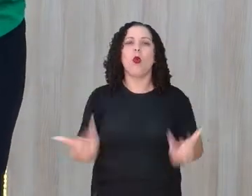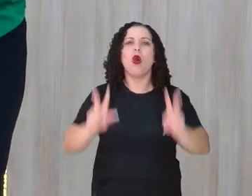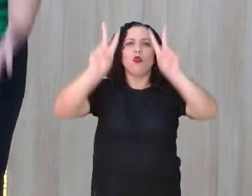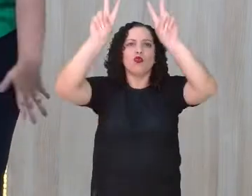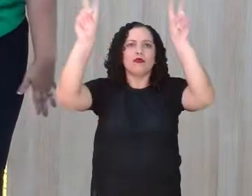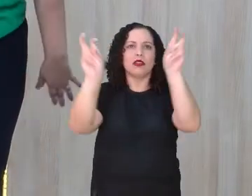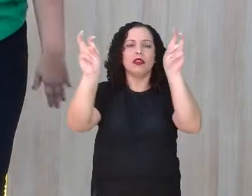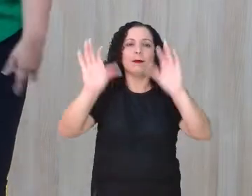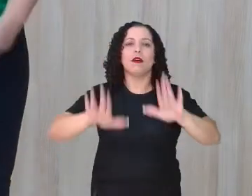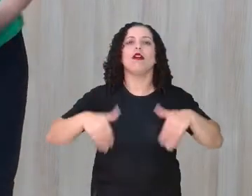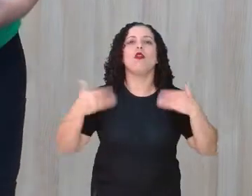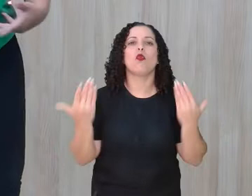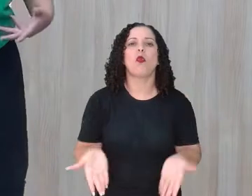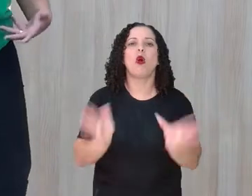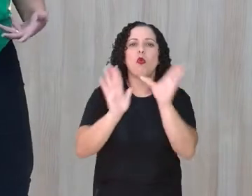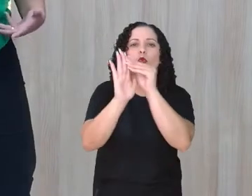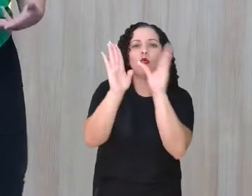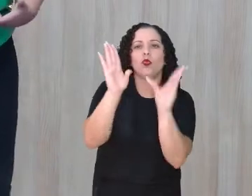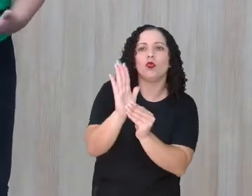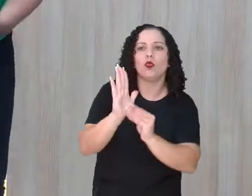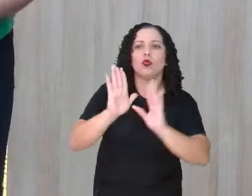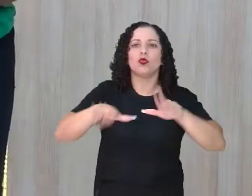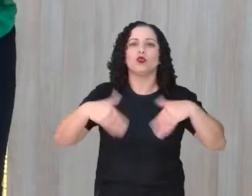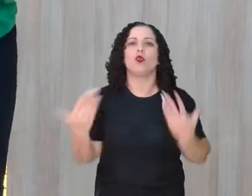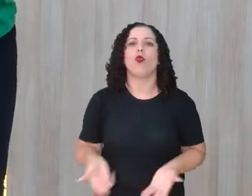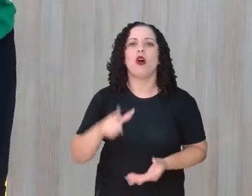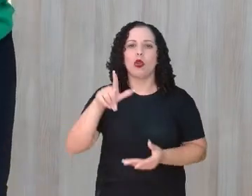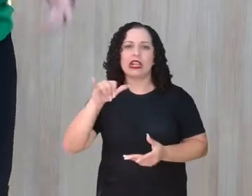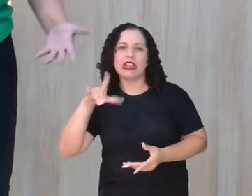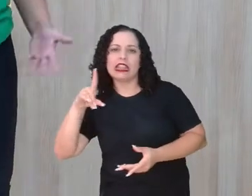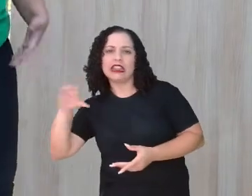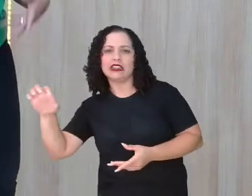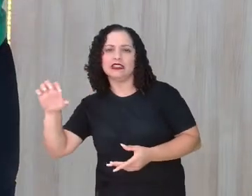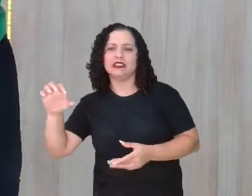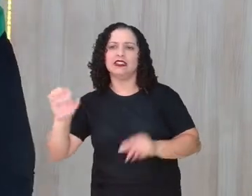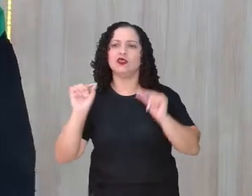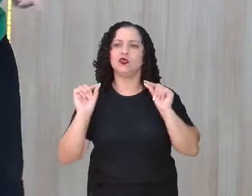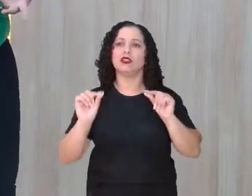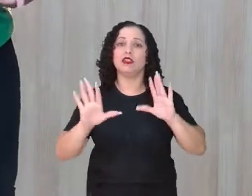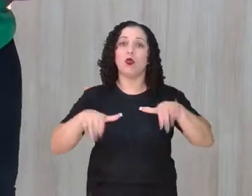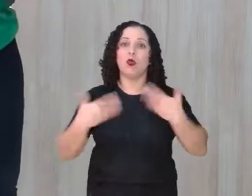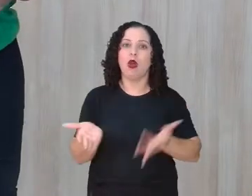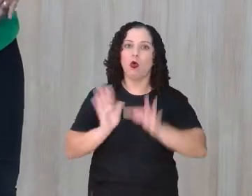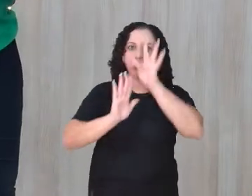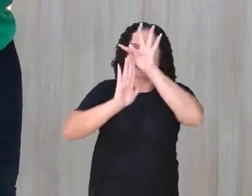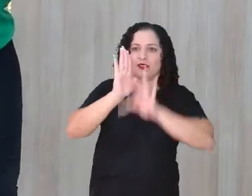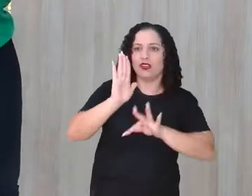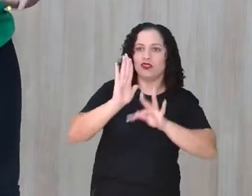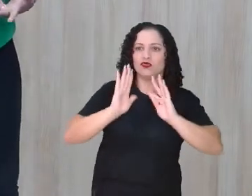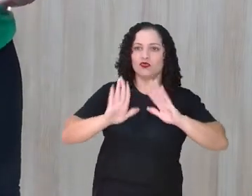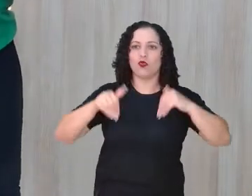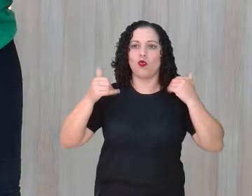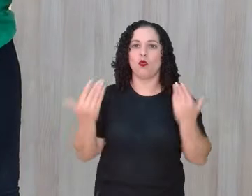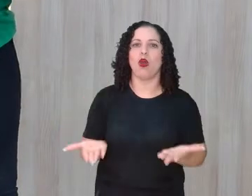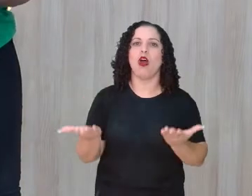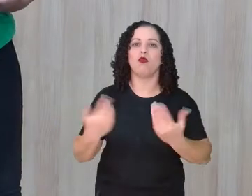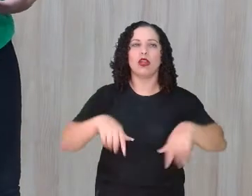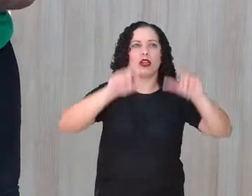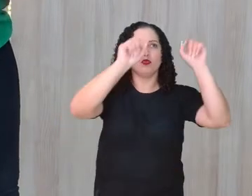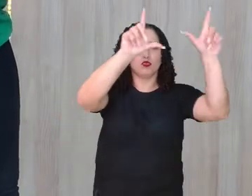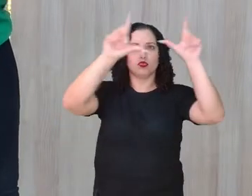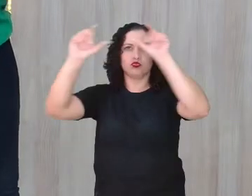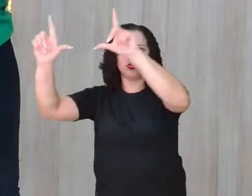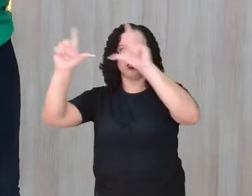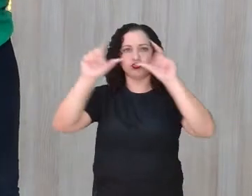é a manchete, qual é o lead, qual é o corpo do texto, quais são os